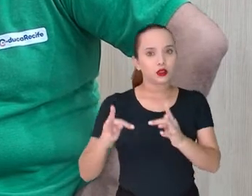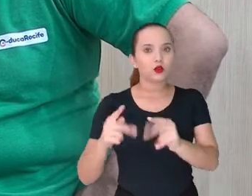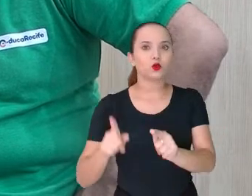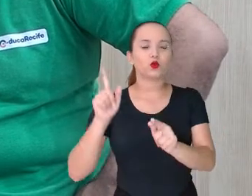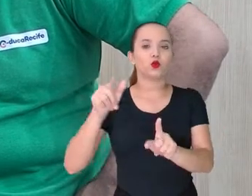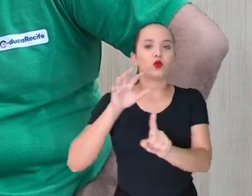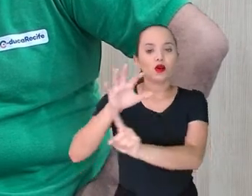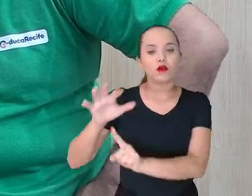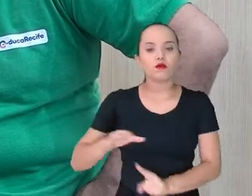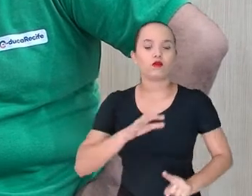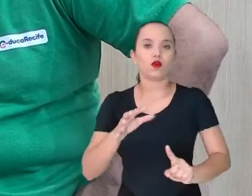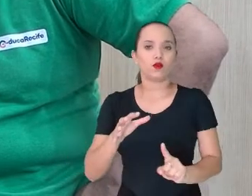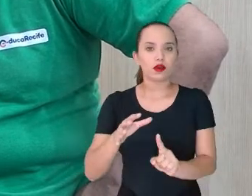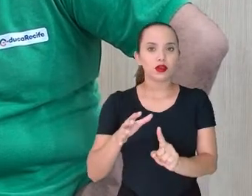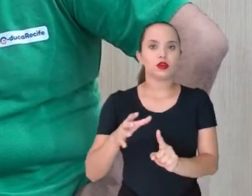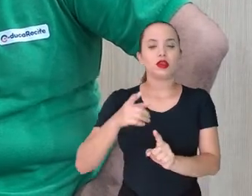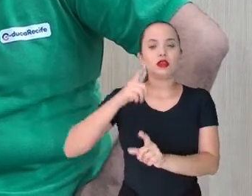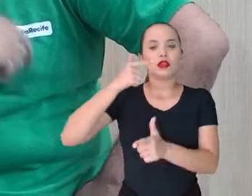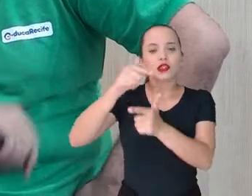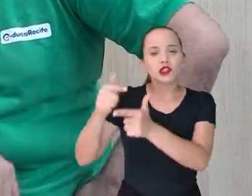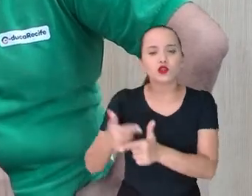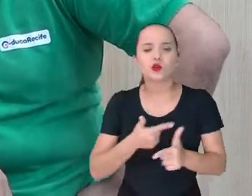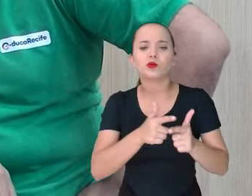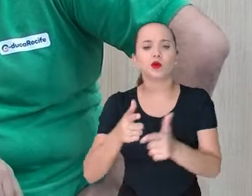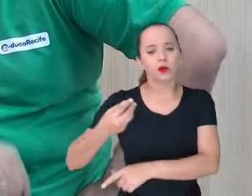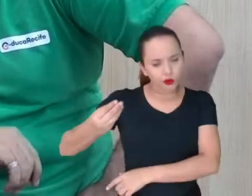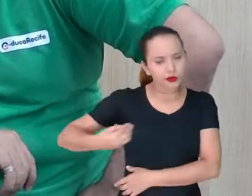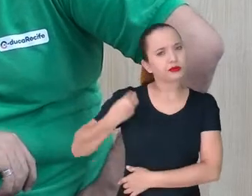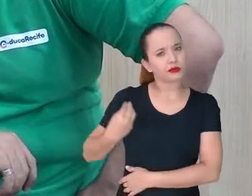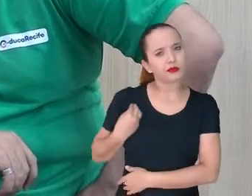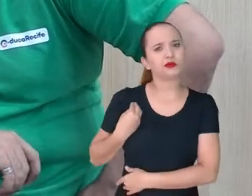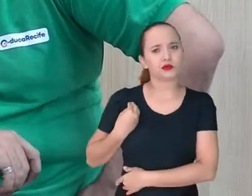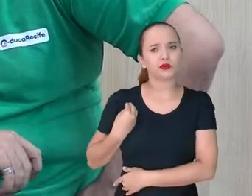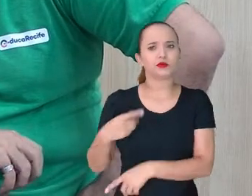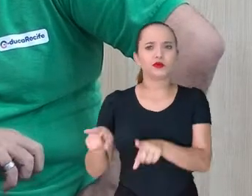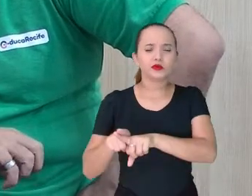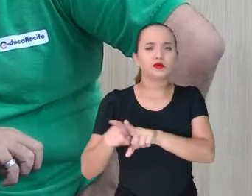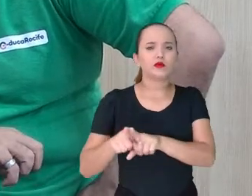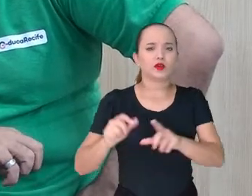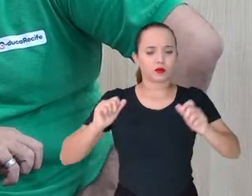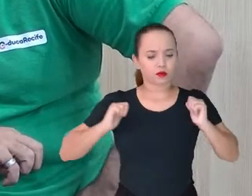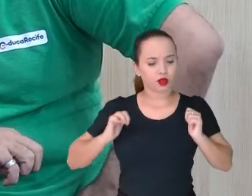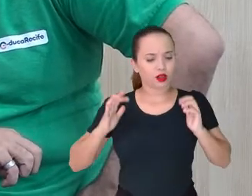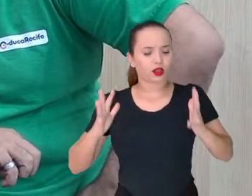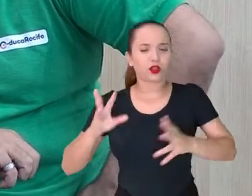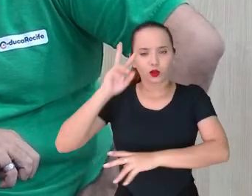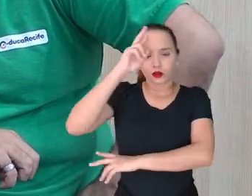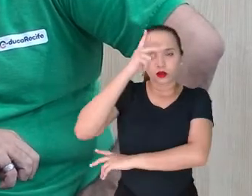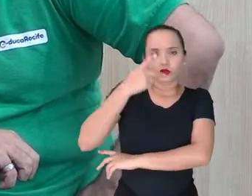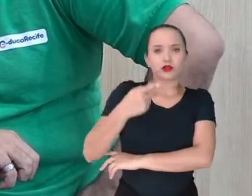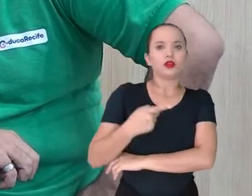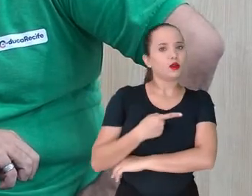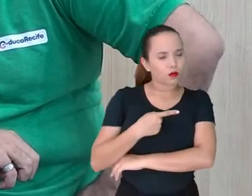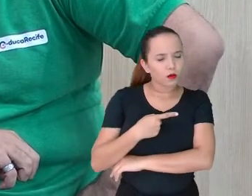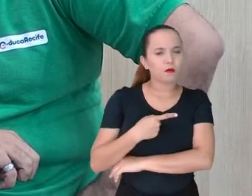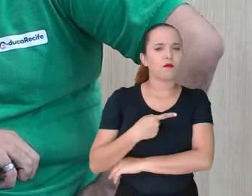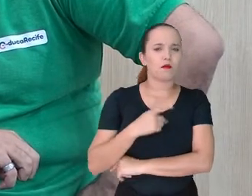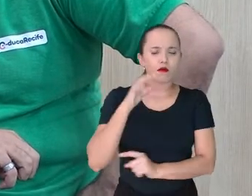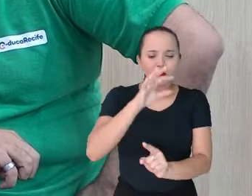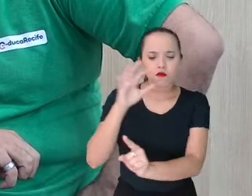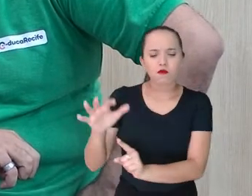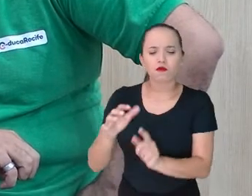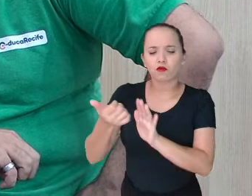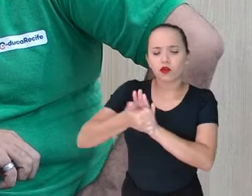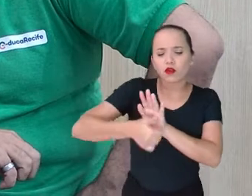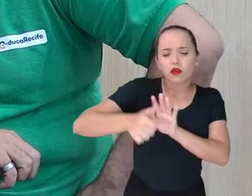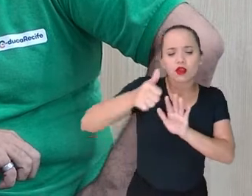consequência dessa crise que a gente vive e pela ação do ser humano, né, impactando de uma forma